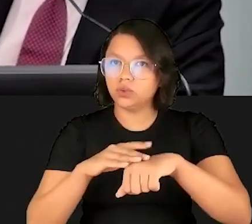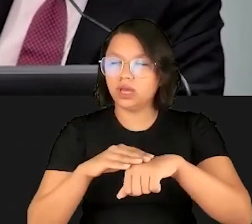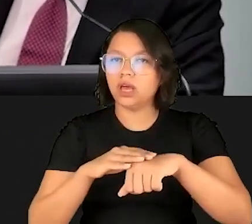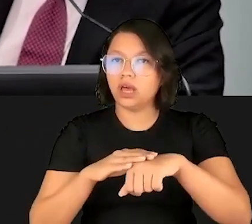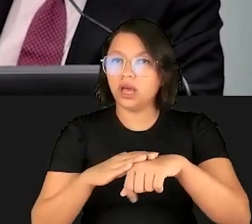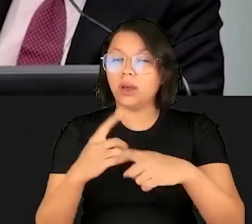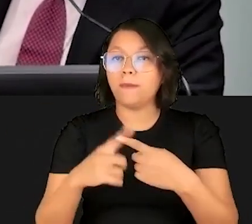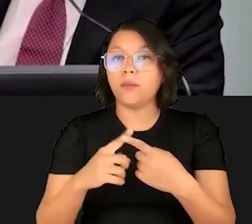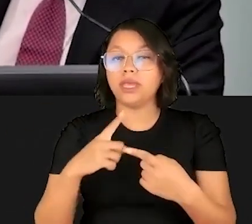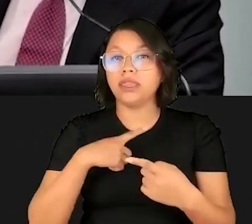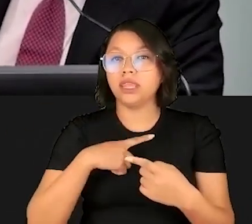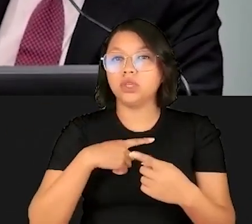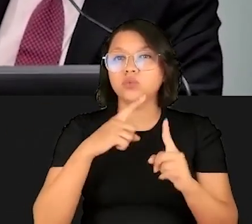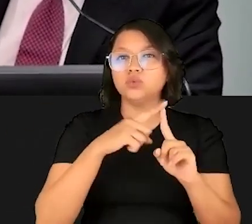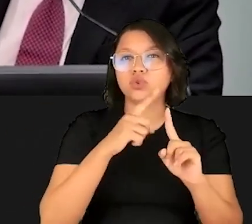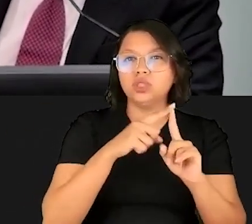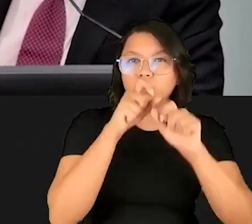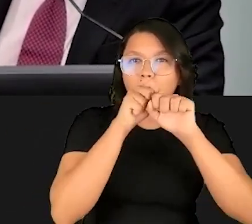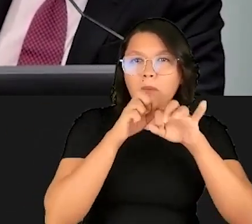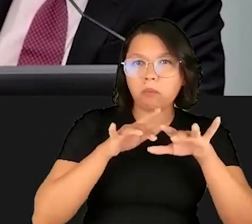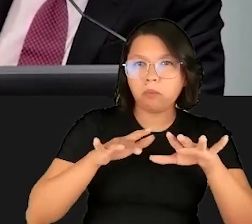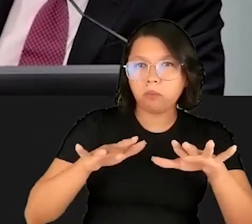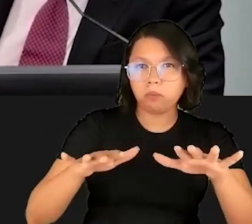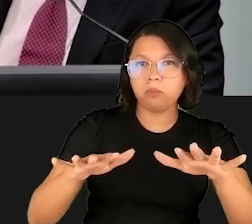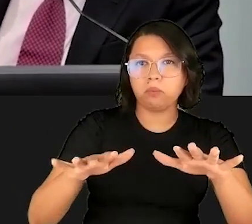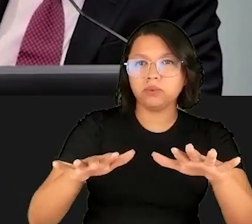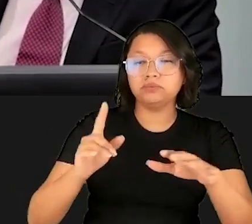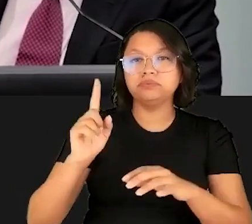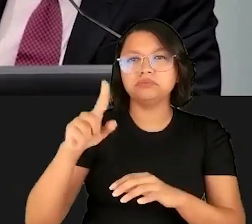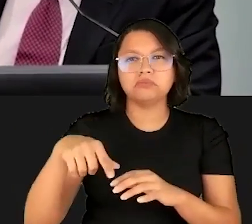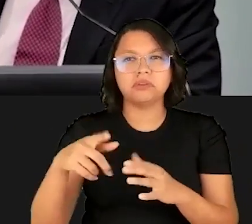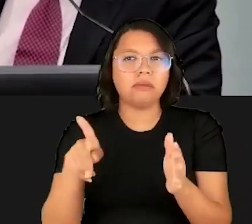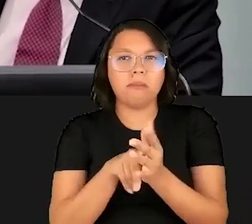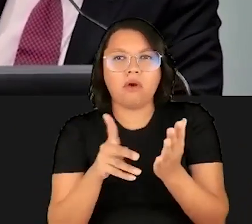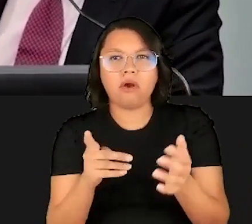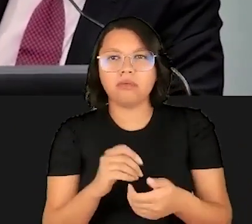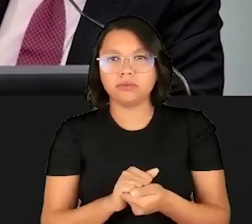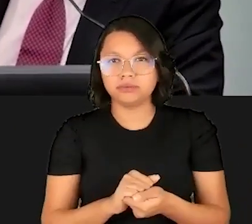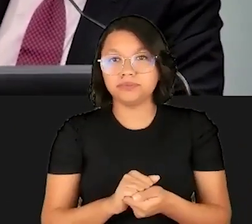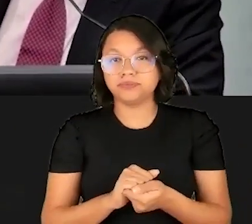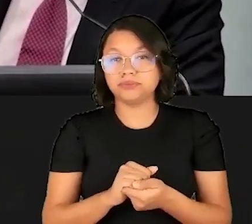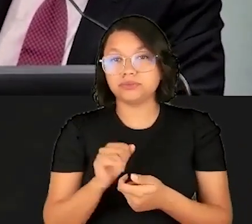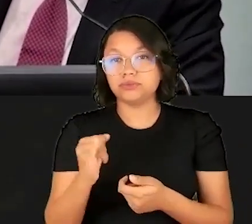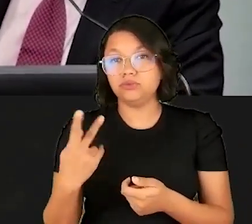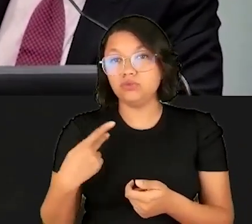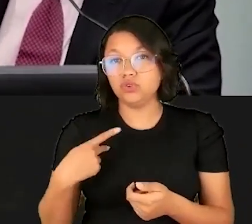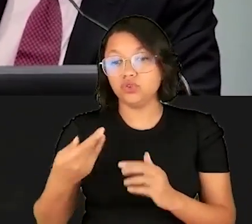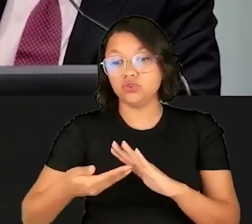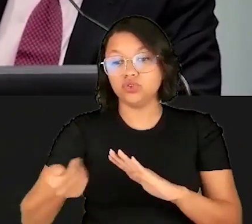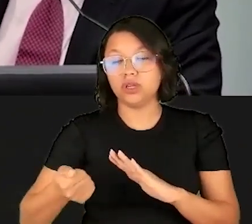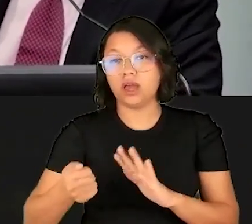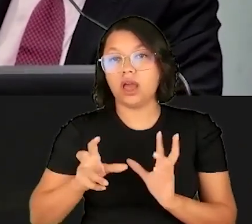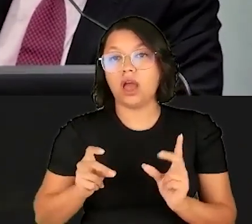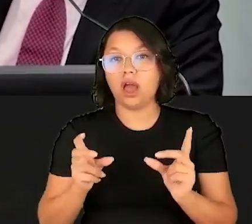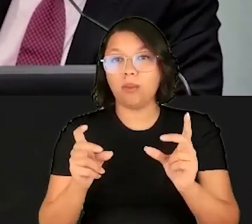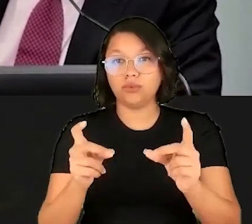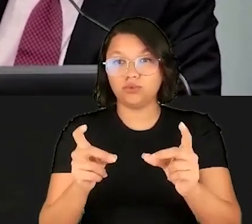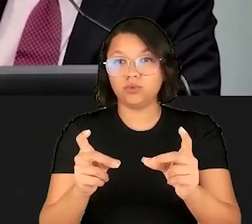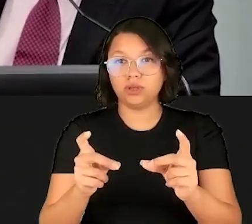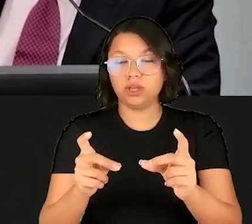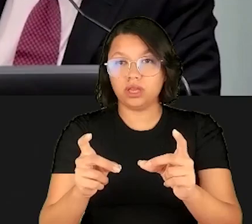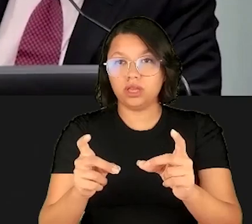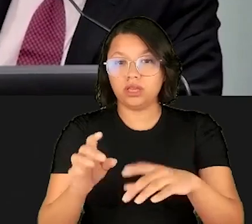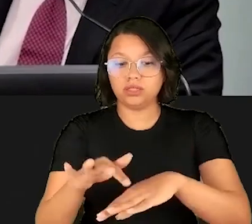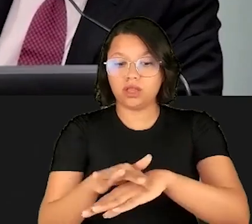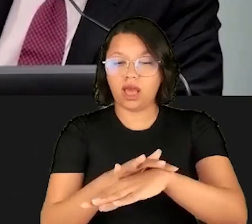tem um padrão de disseminação que ele é típico, e se nós removermos o câncer, os tecidos